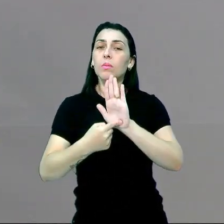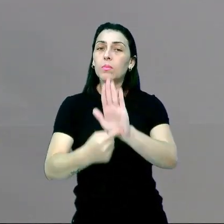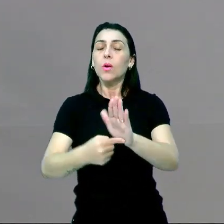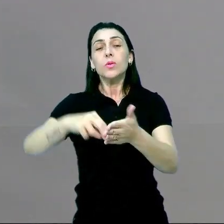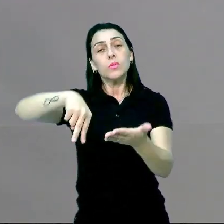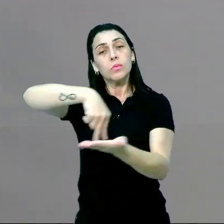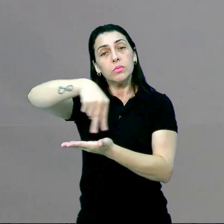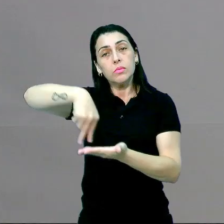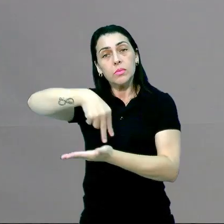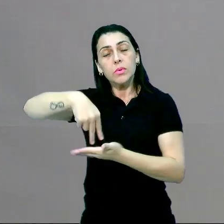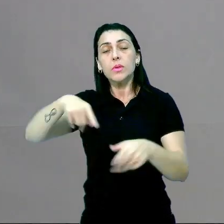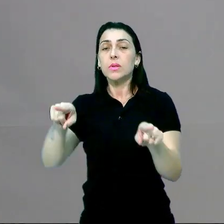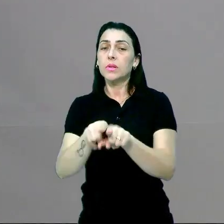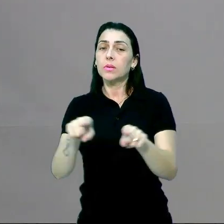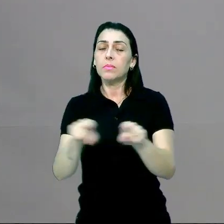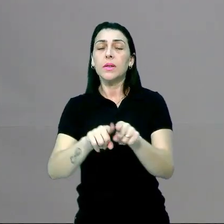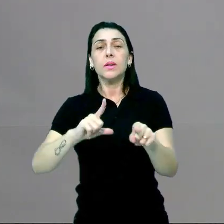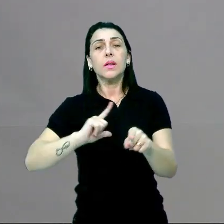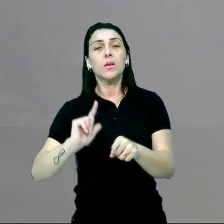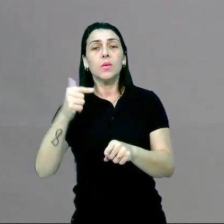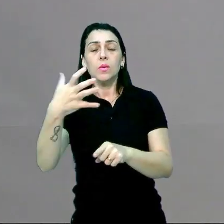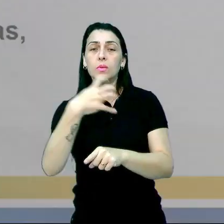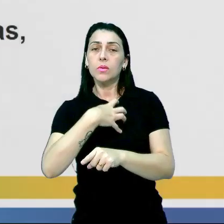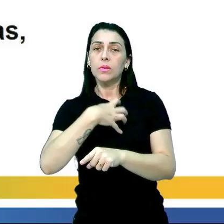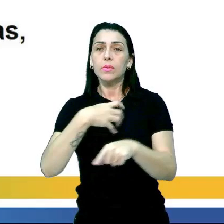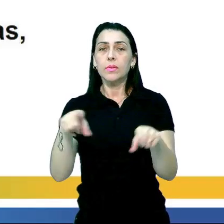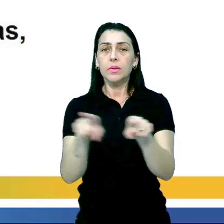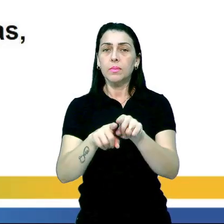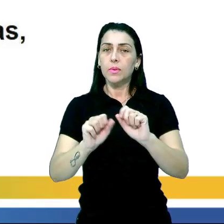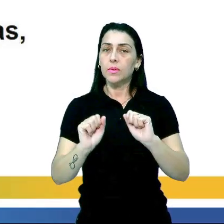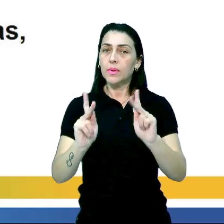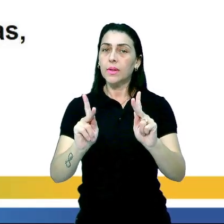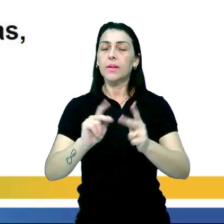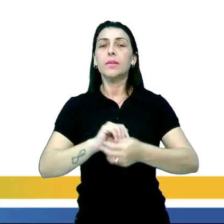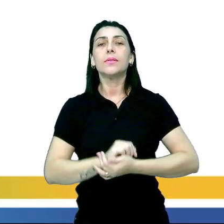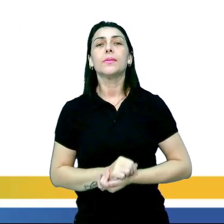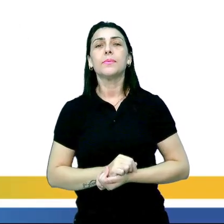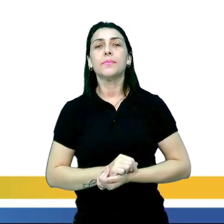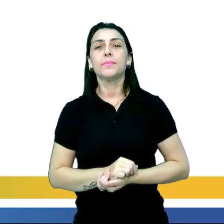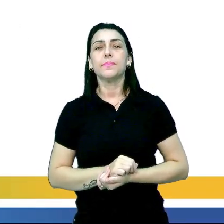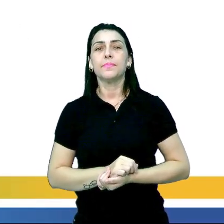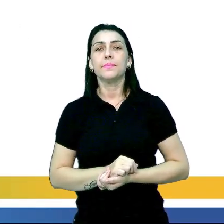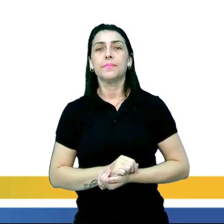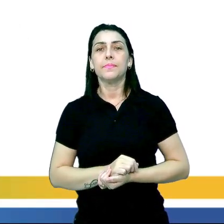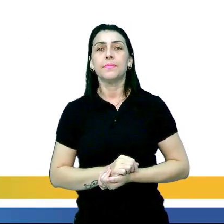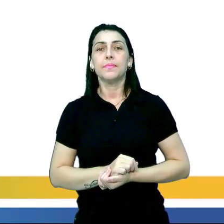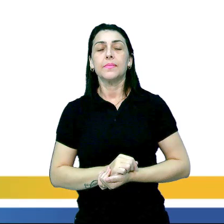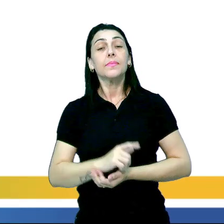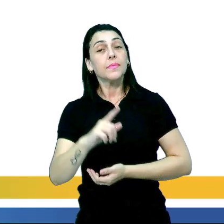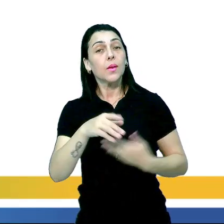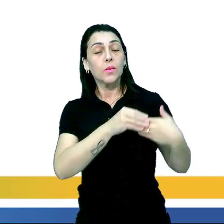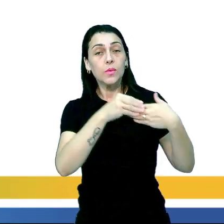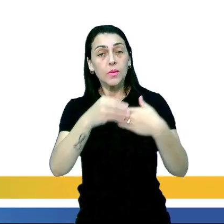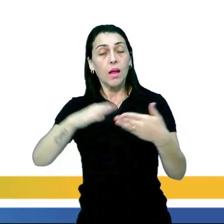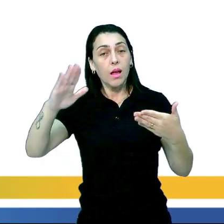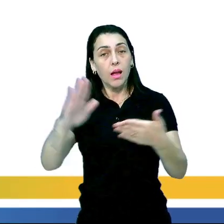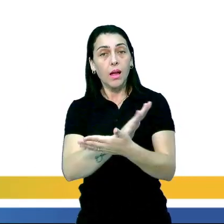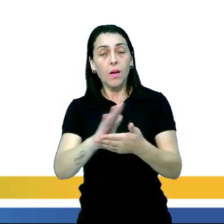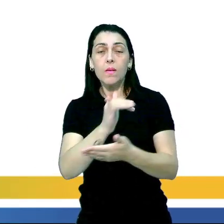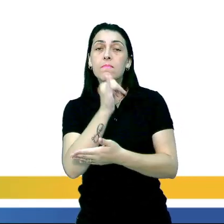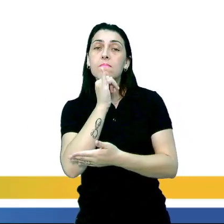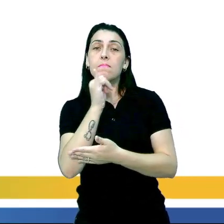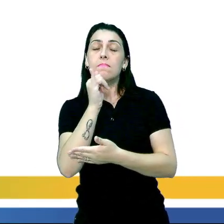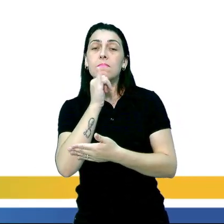uma dança. E existem outras formas também, tá ok? E aí nós trouxemos alguns